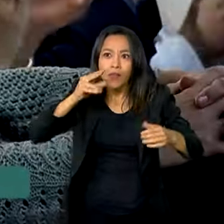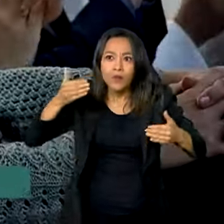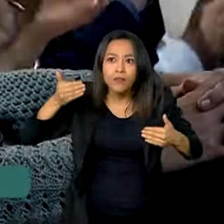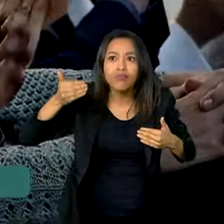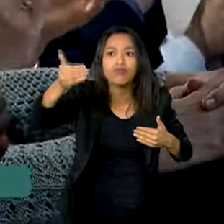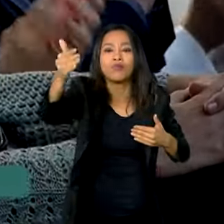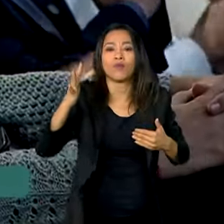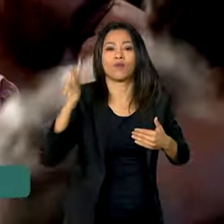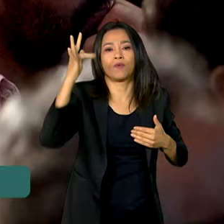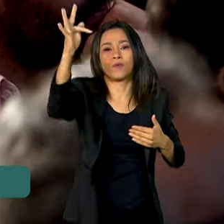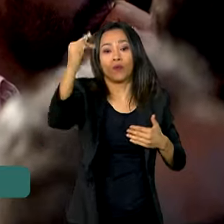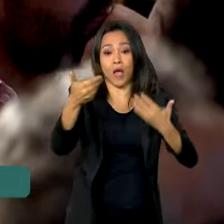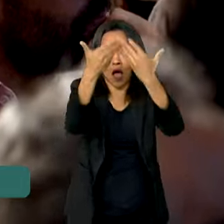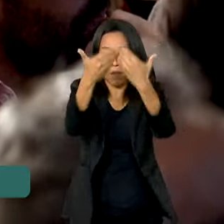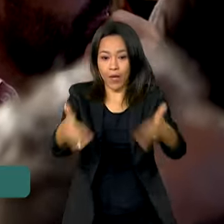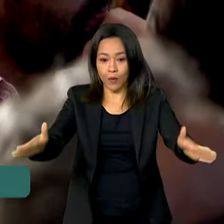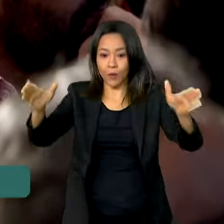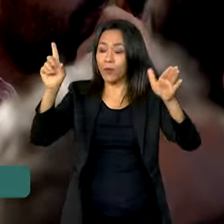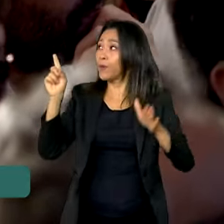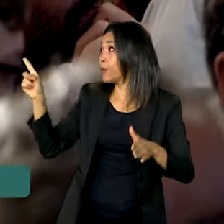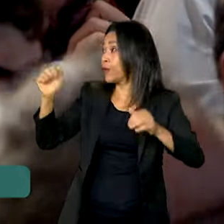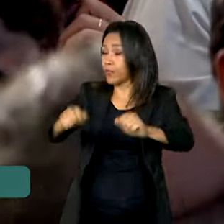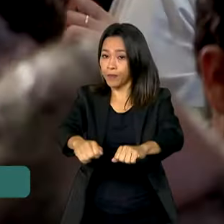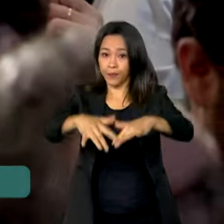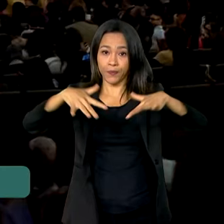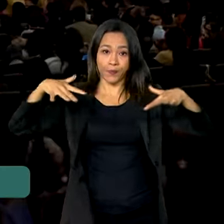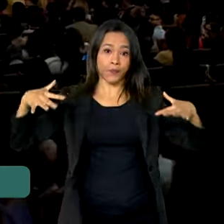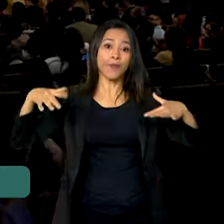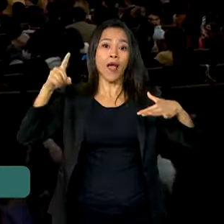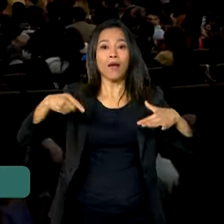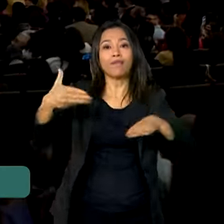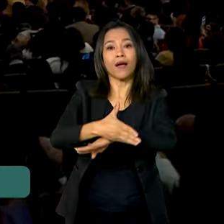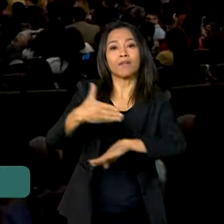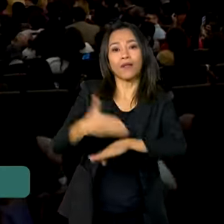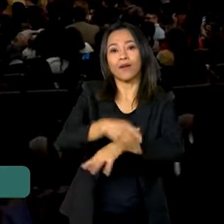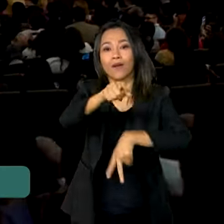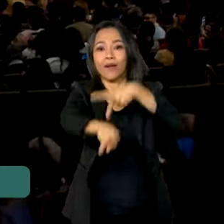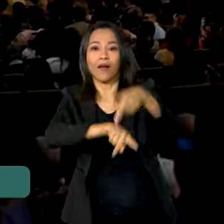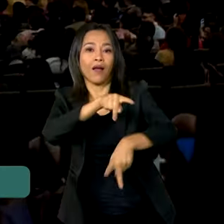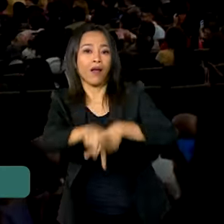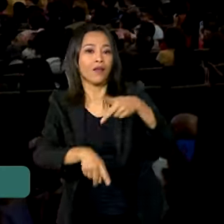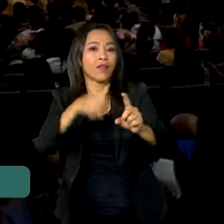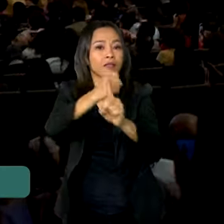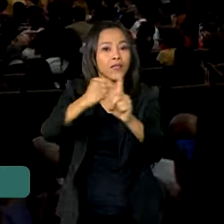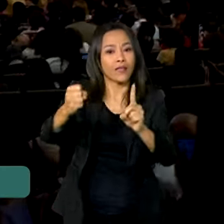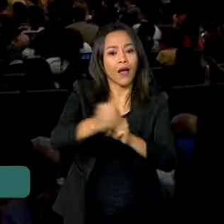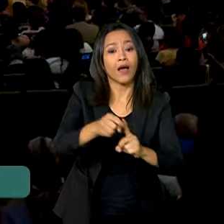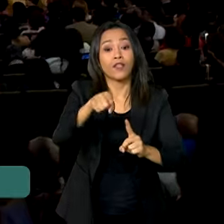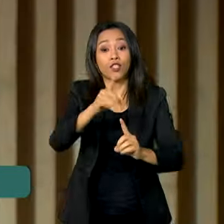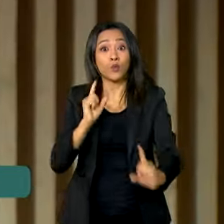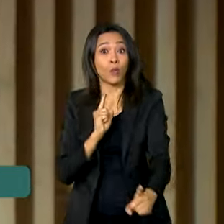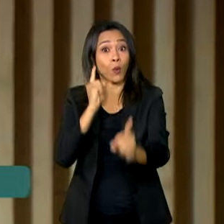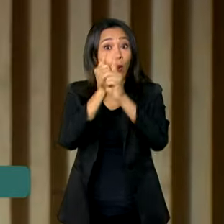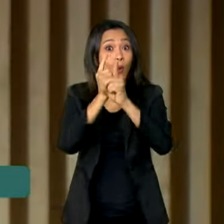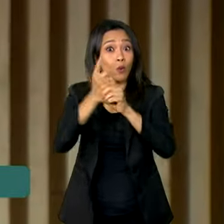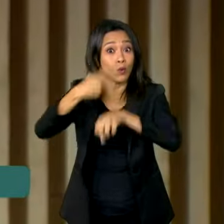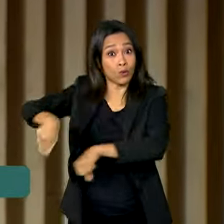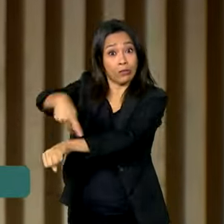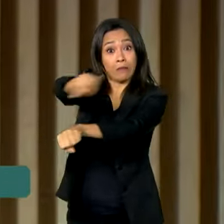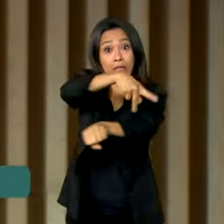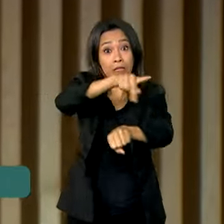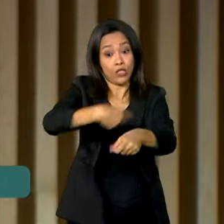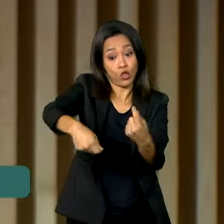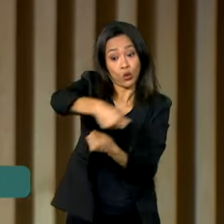abertura do G20 Social marca o início da participação popular no encontro das maiores economias do mundo. Muitas